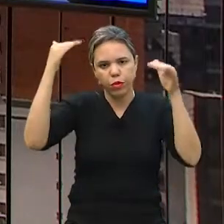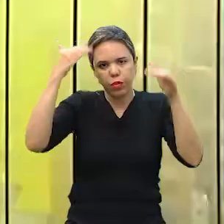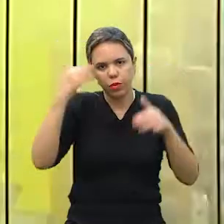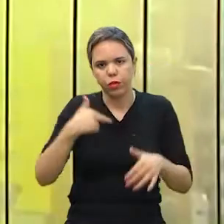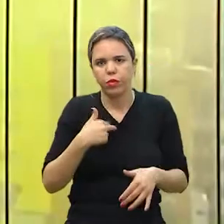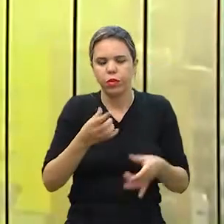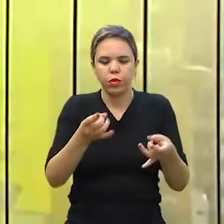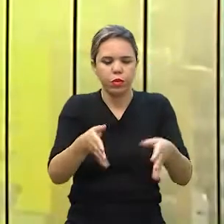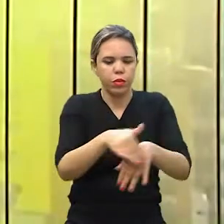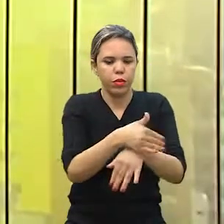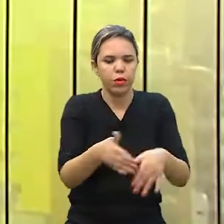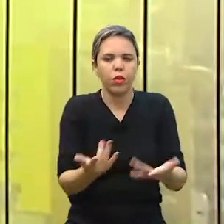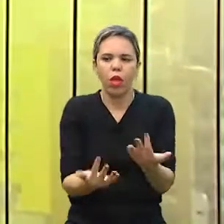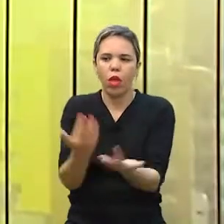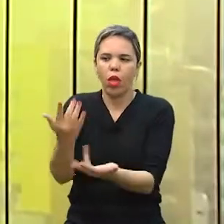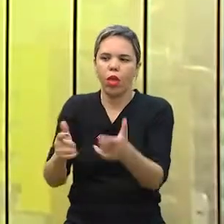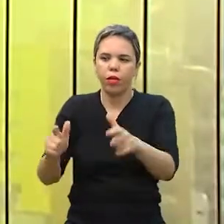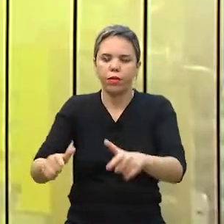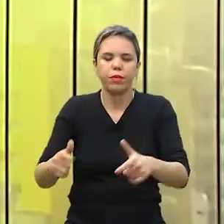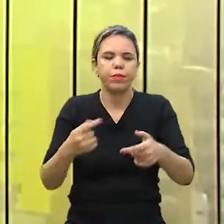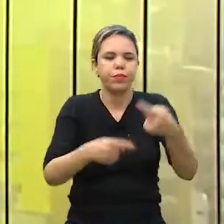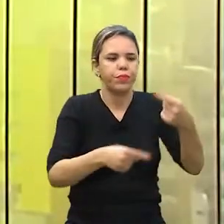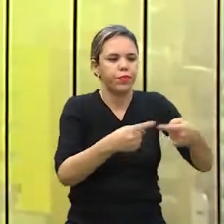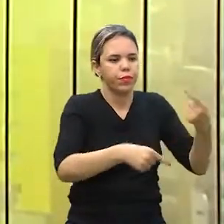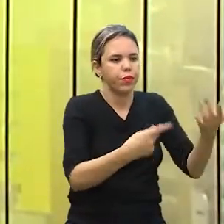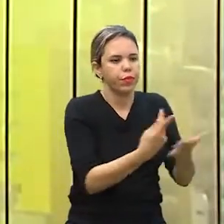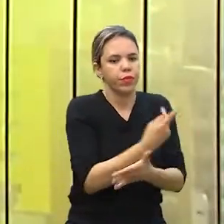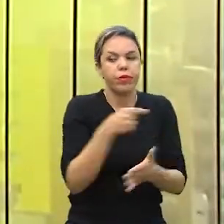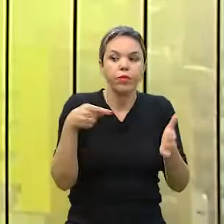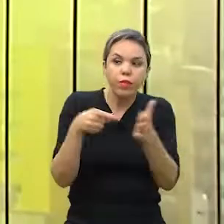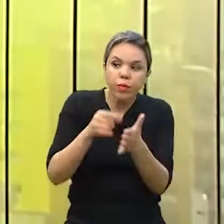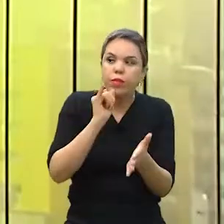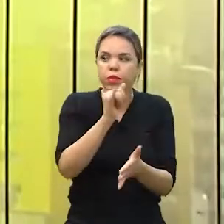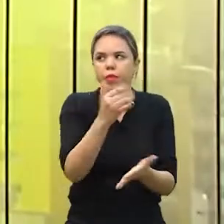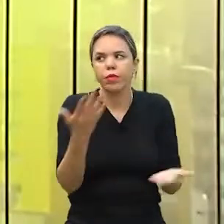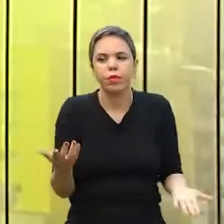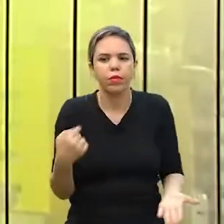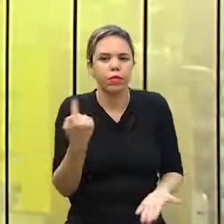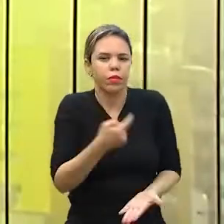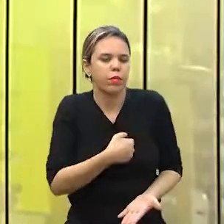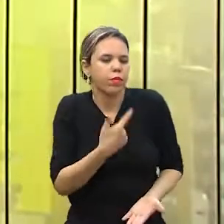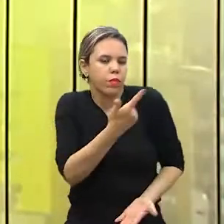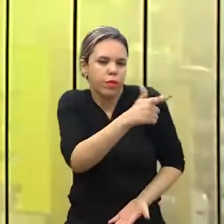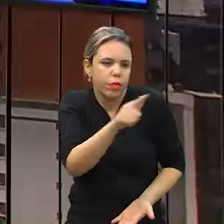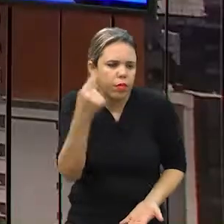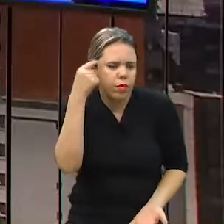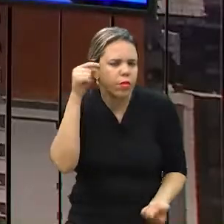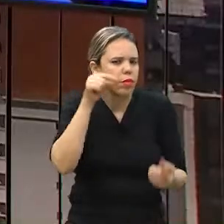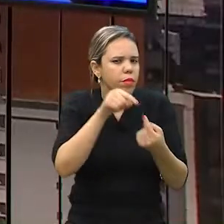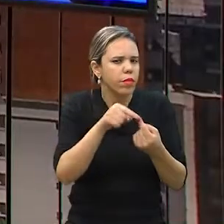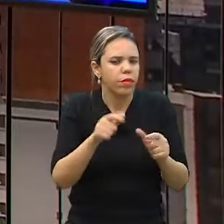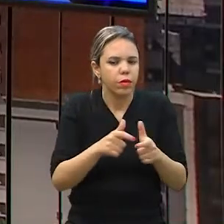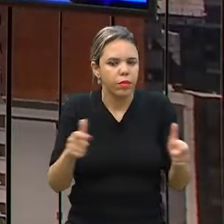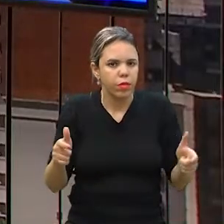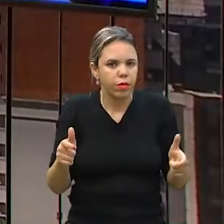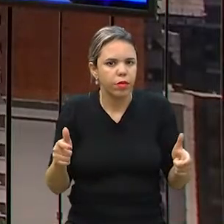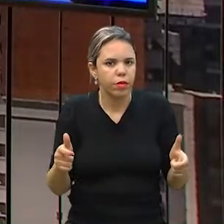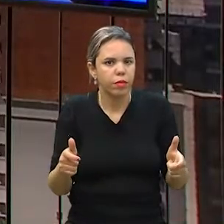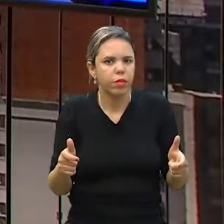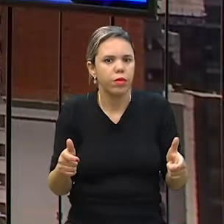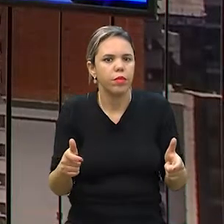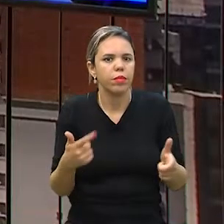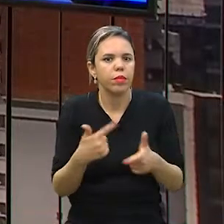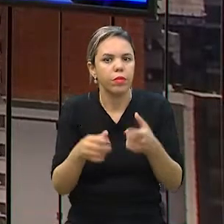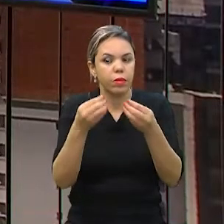também jogar fogo em um lugar, a gente sabe que tem que denunciar, mas a gente não tem ideia do tamanho, da